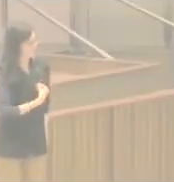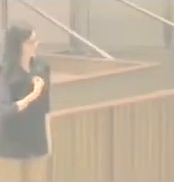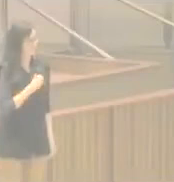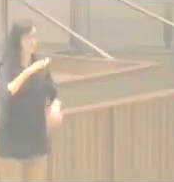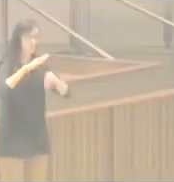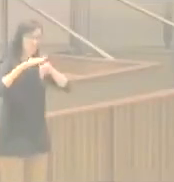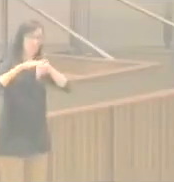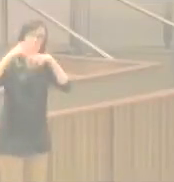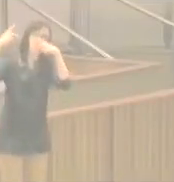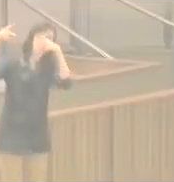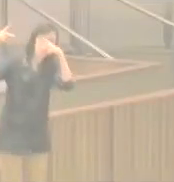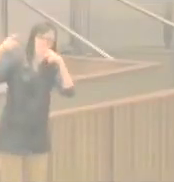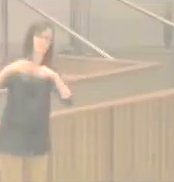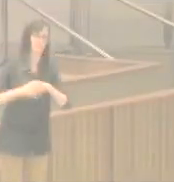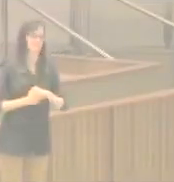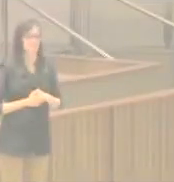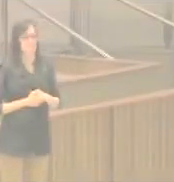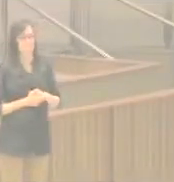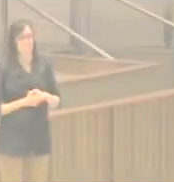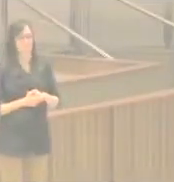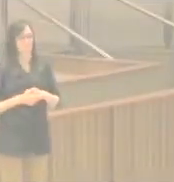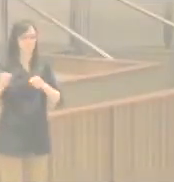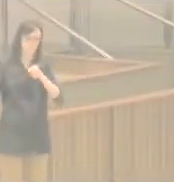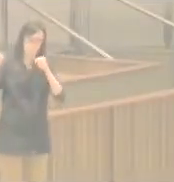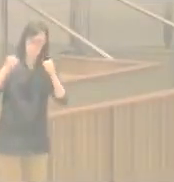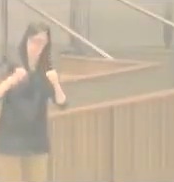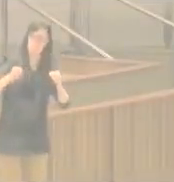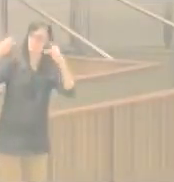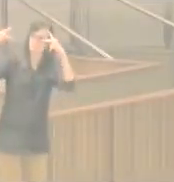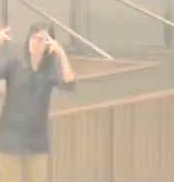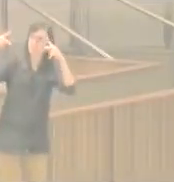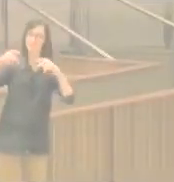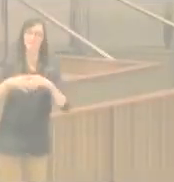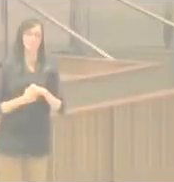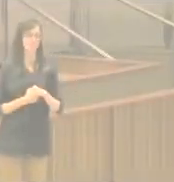de Deus, no poder de Deus.